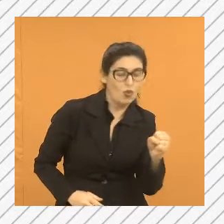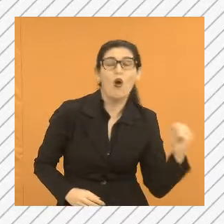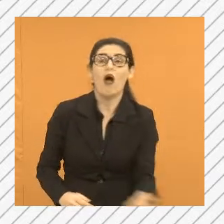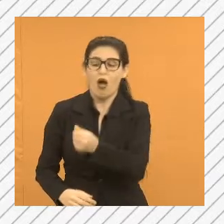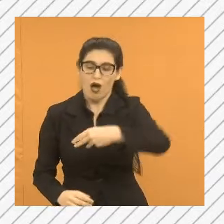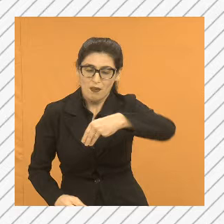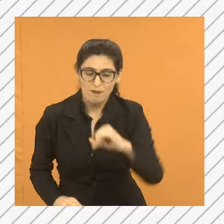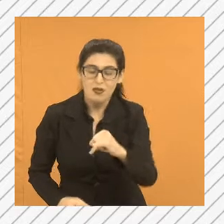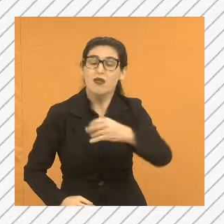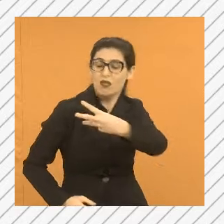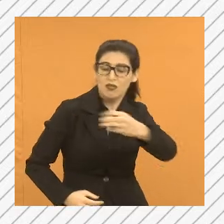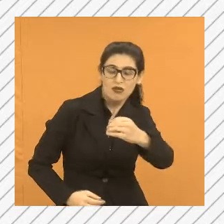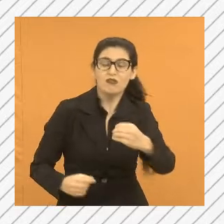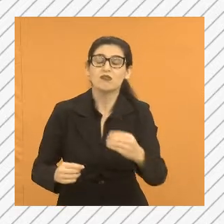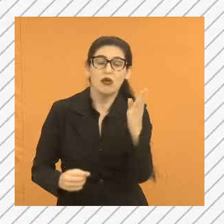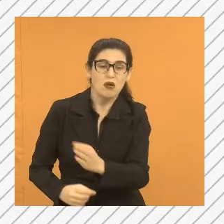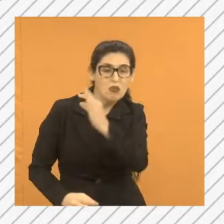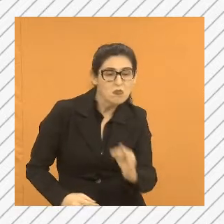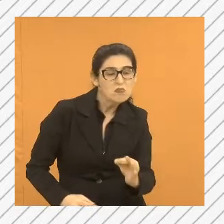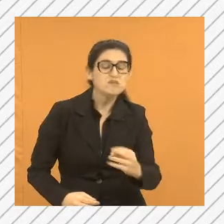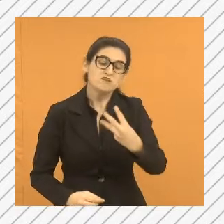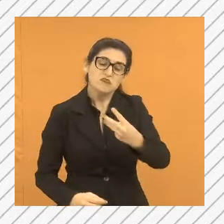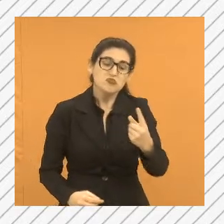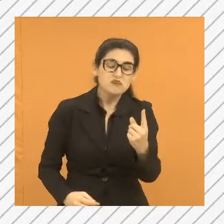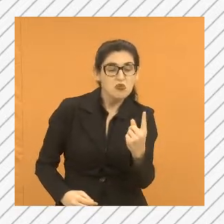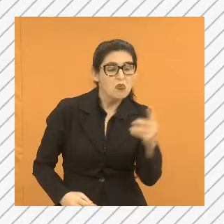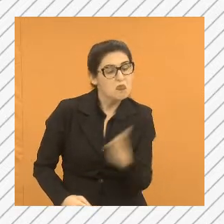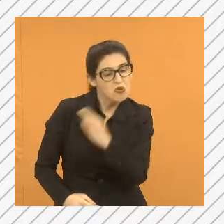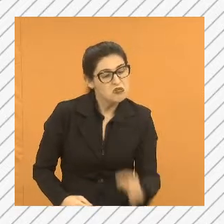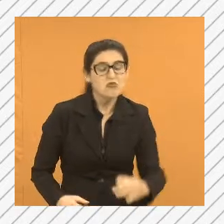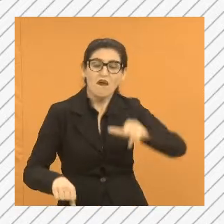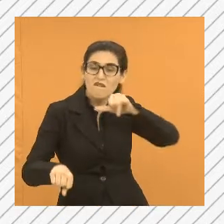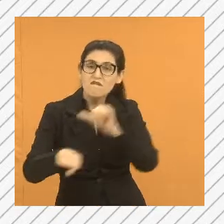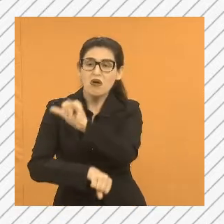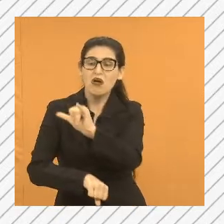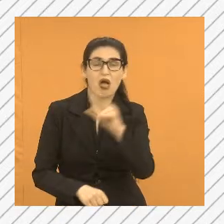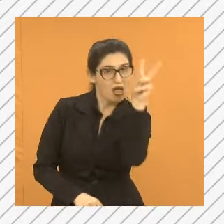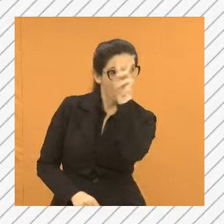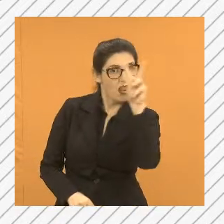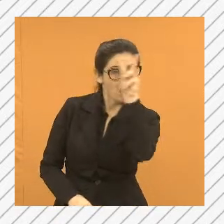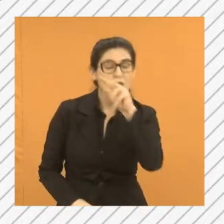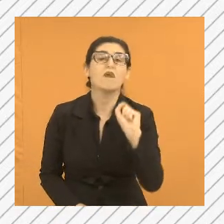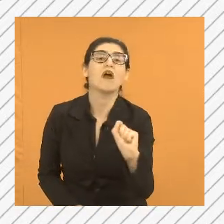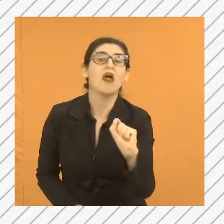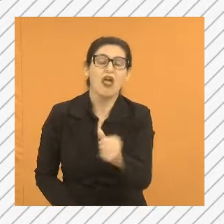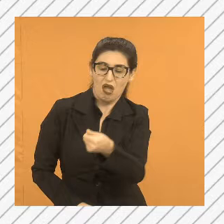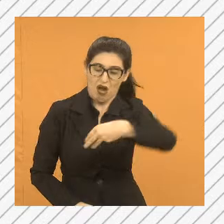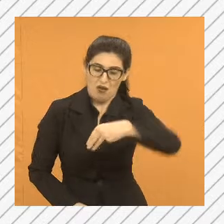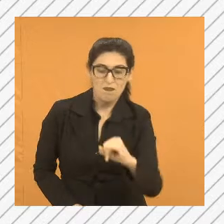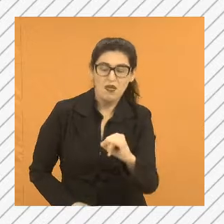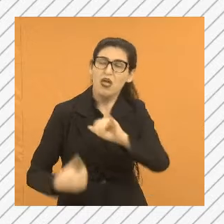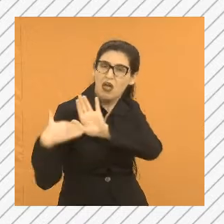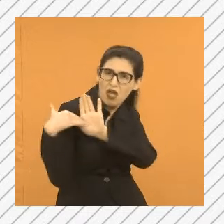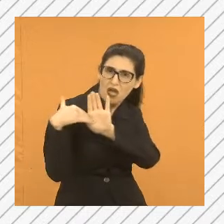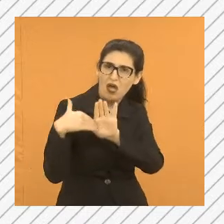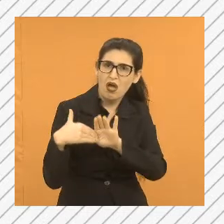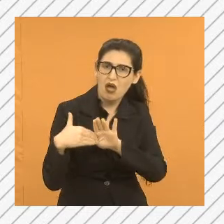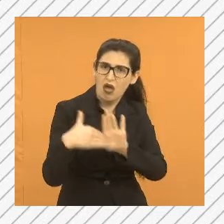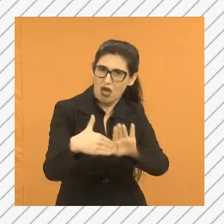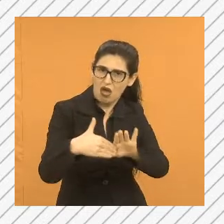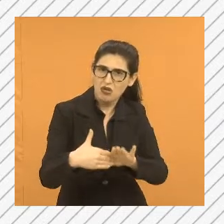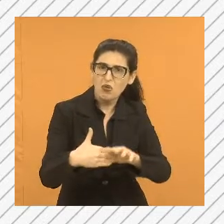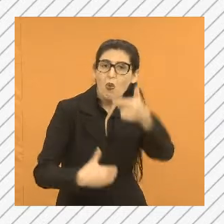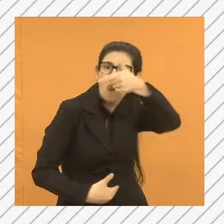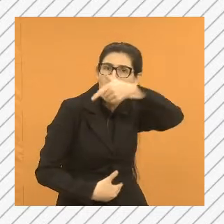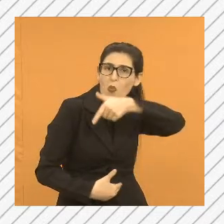também de 30% para 31% nas faltas. Lembrando que o AME, o atendimento é realizado em